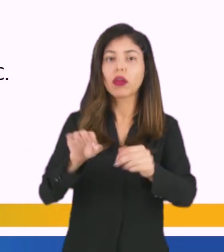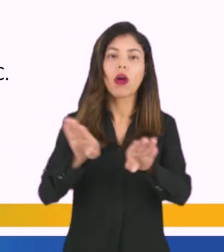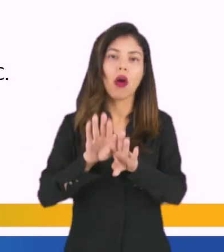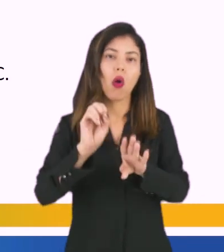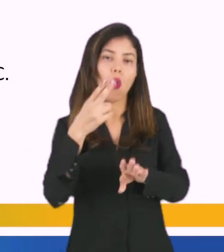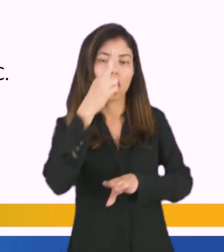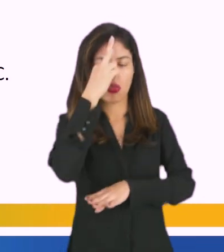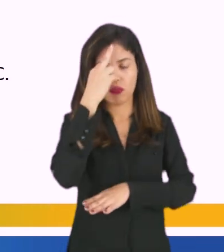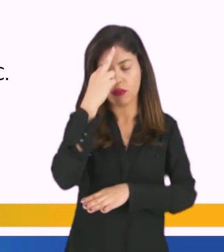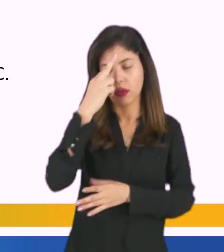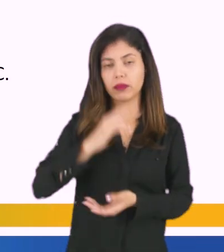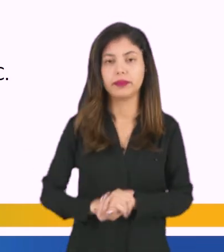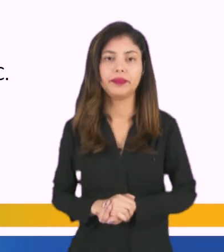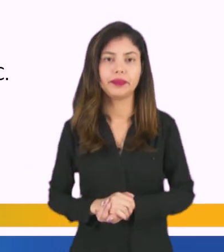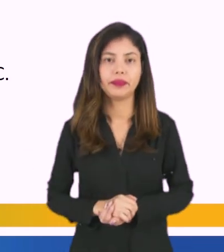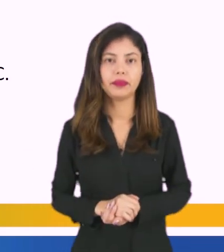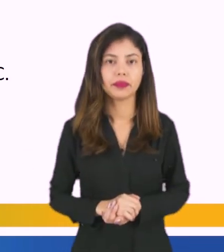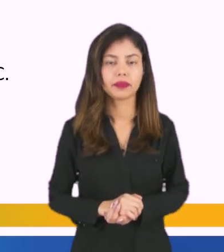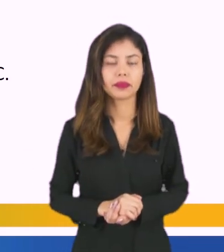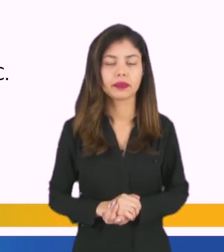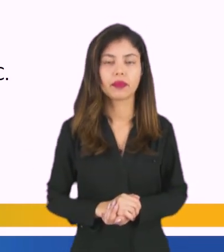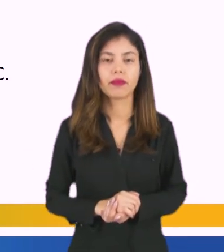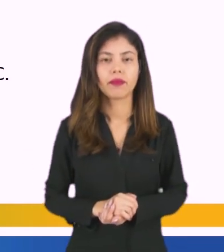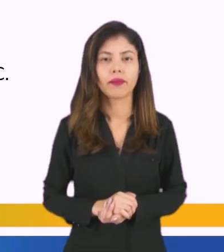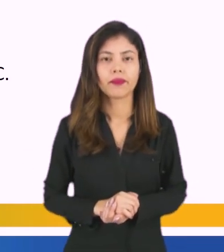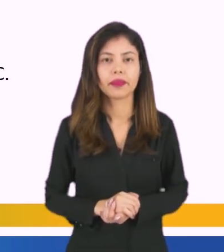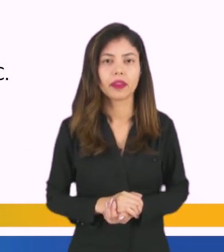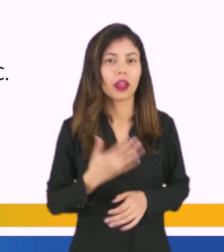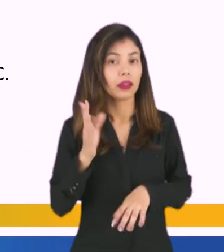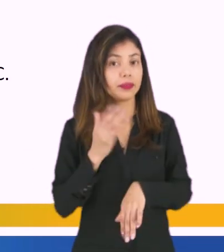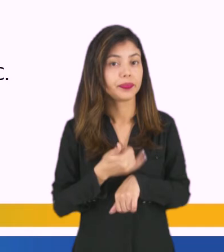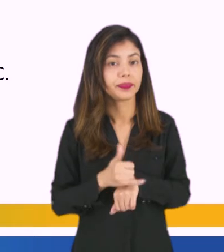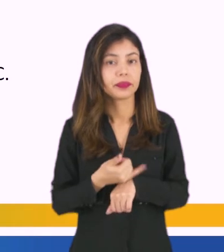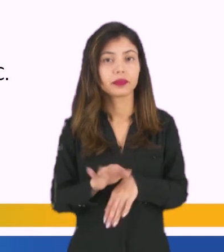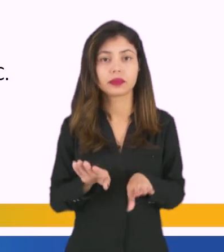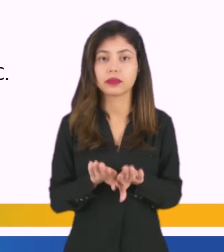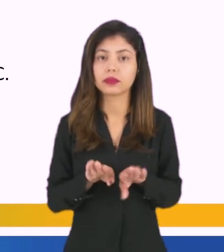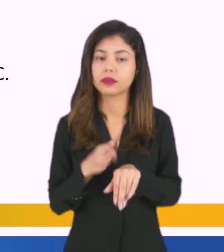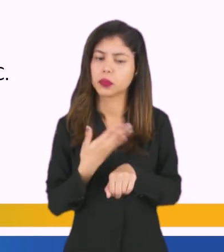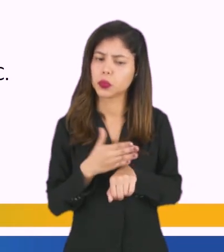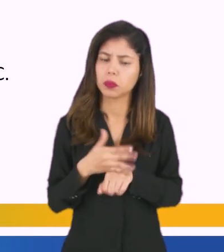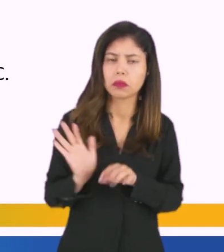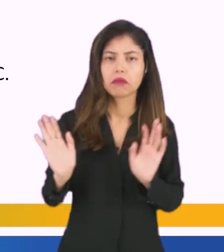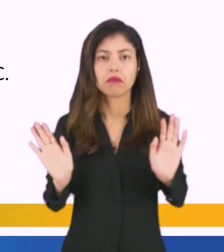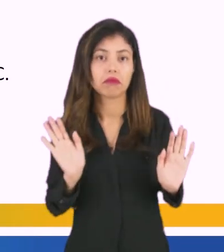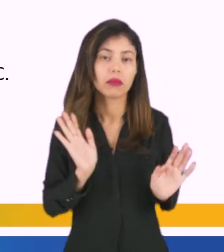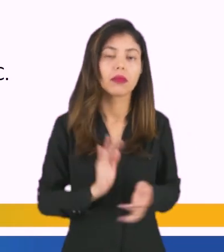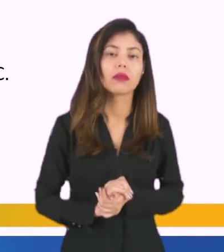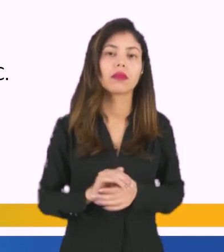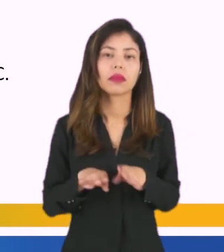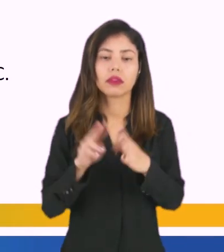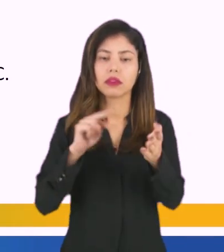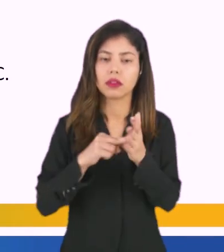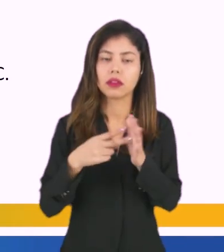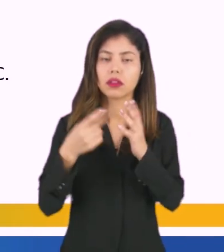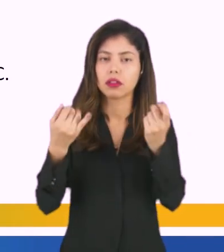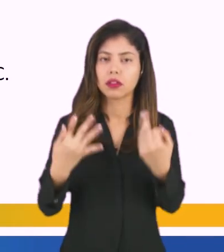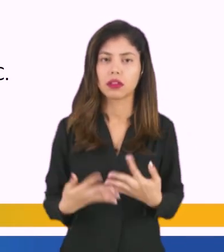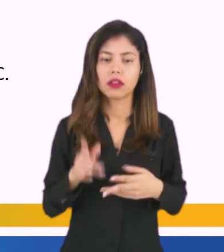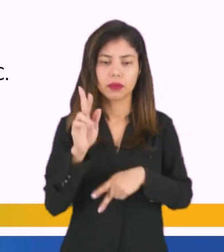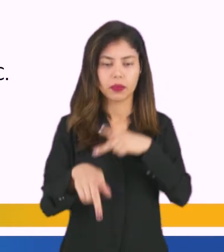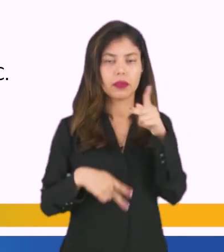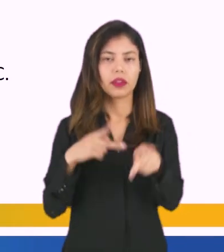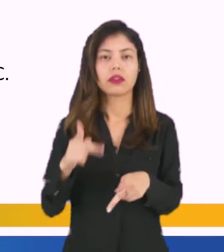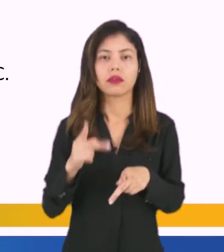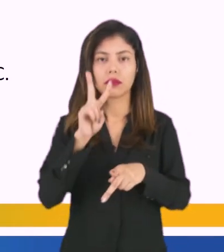está sobrepeso ou se você está obeso, né? Praticamente não existe essa significância sobre a